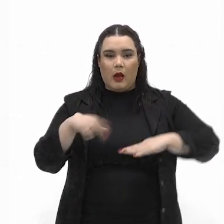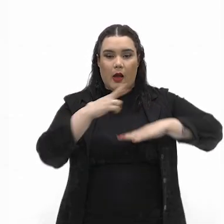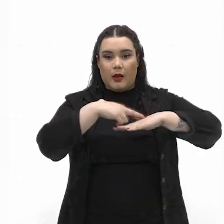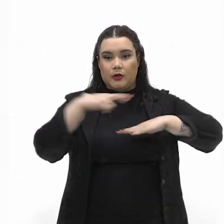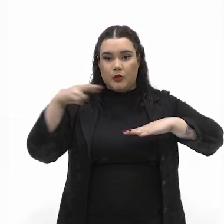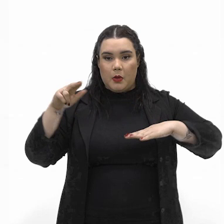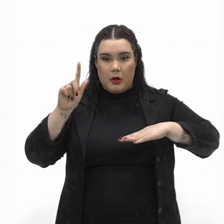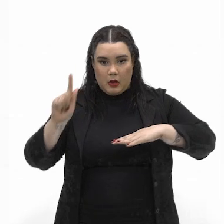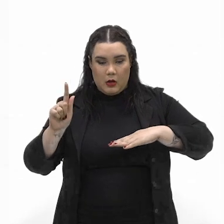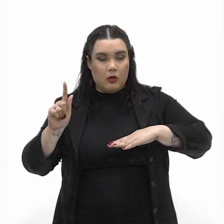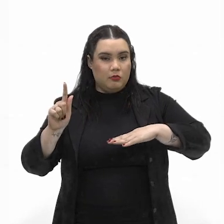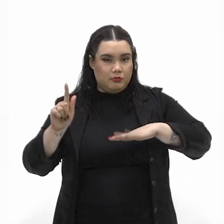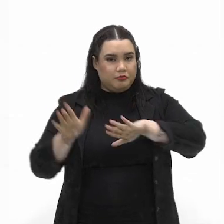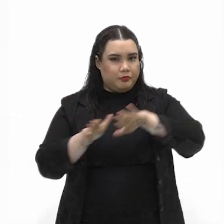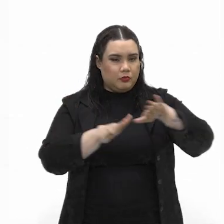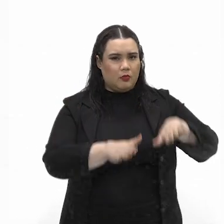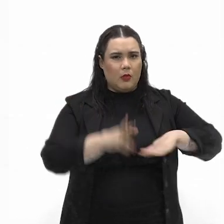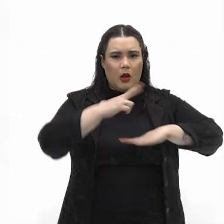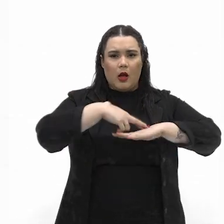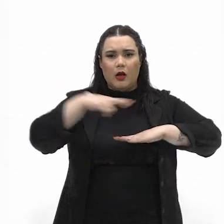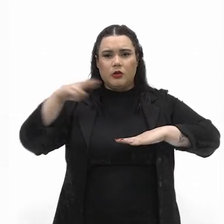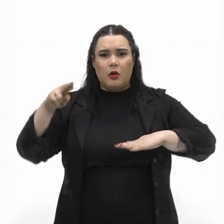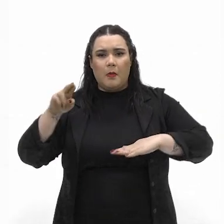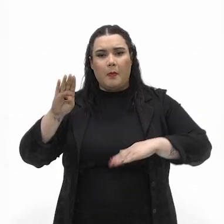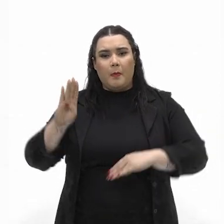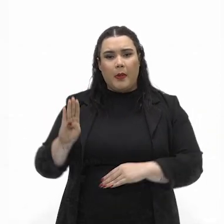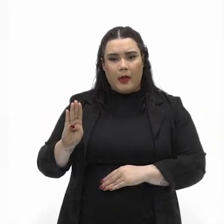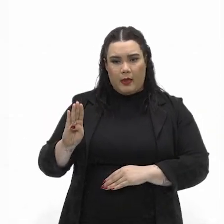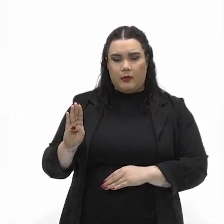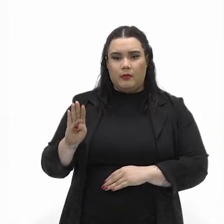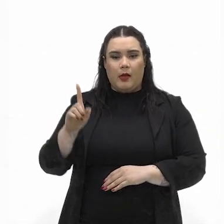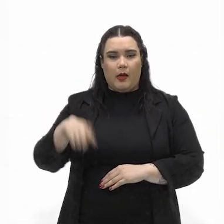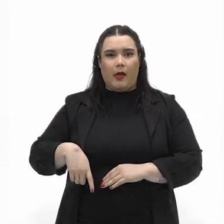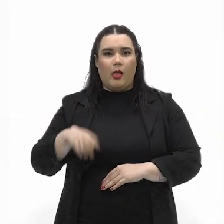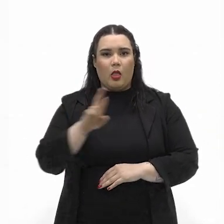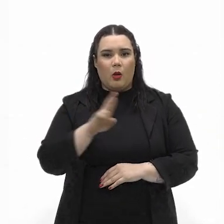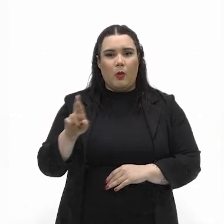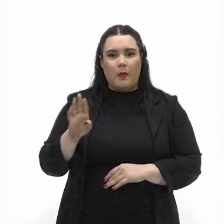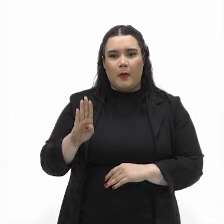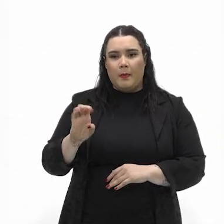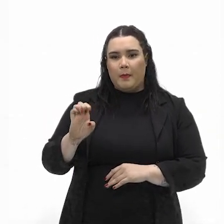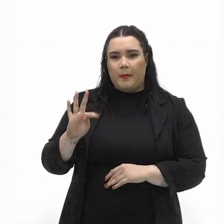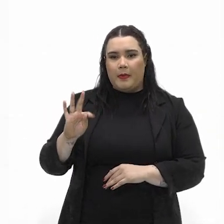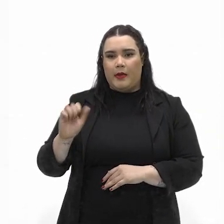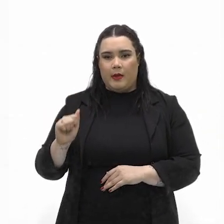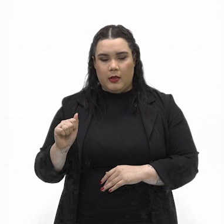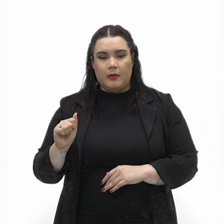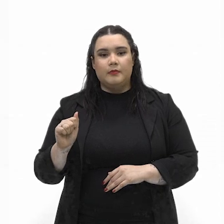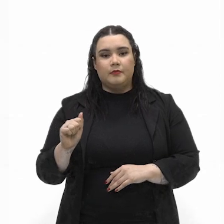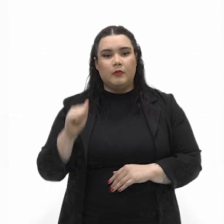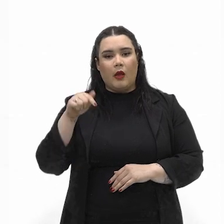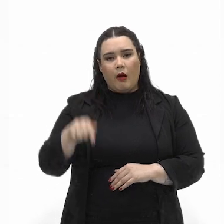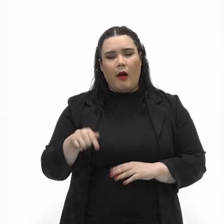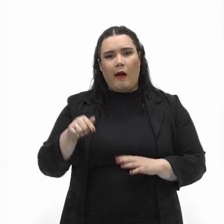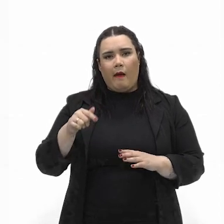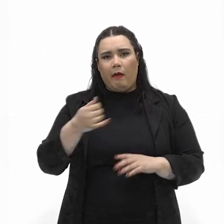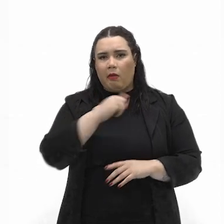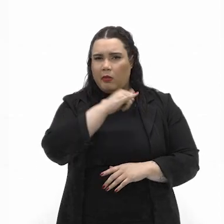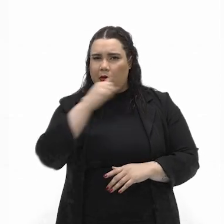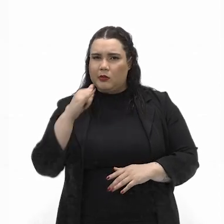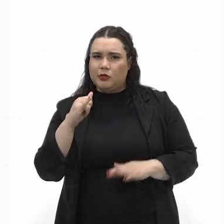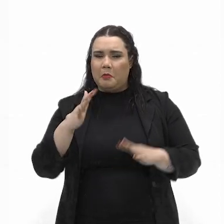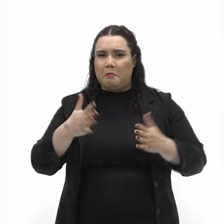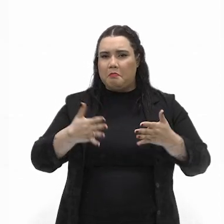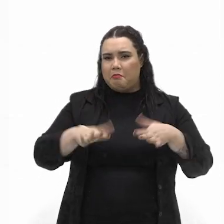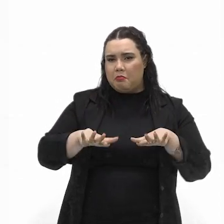temos a radiação beta. Ela já tem uma energia média, tá, pessoal? a radiação beta, elas são